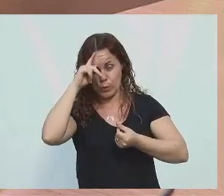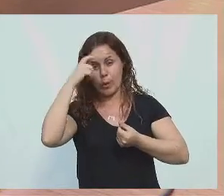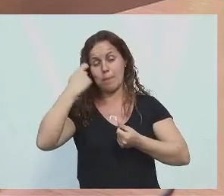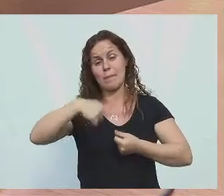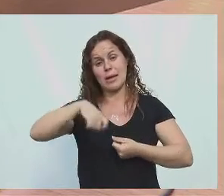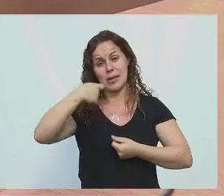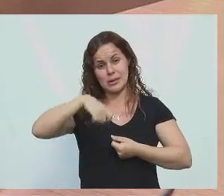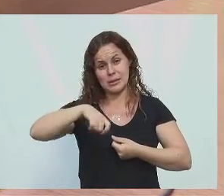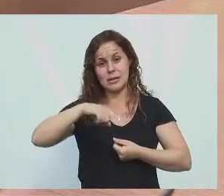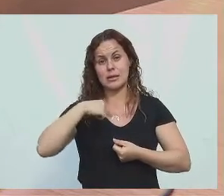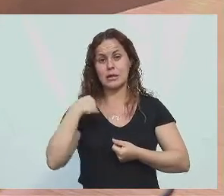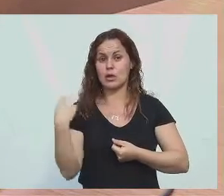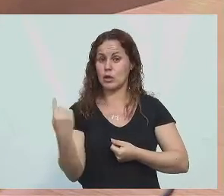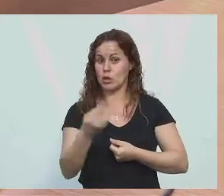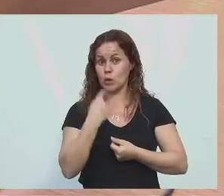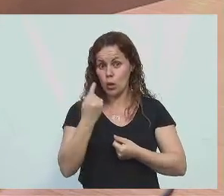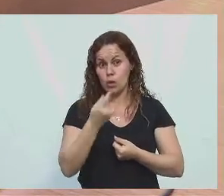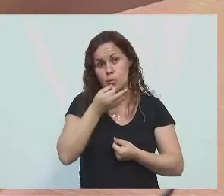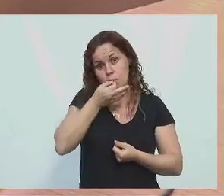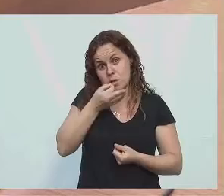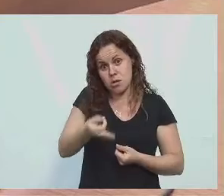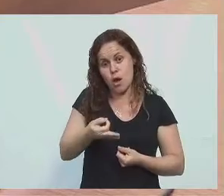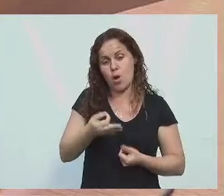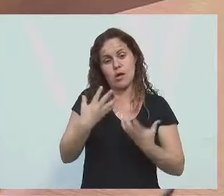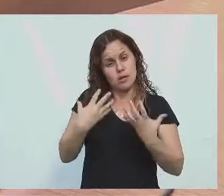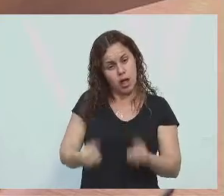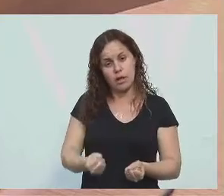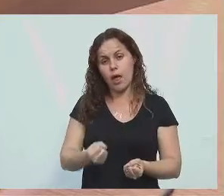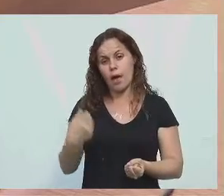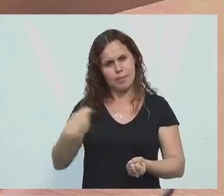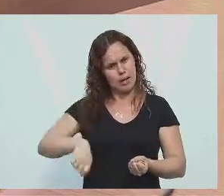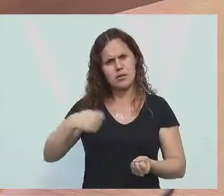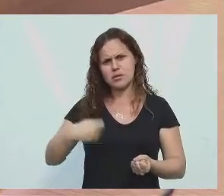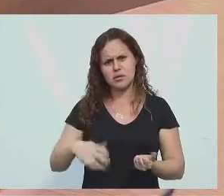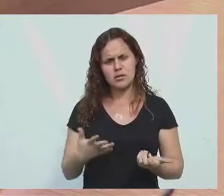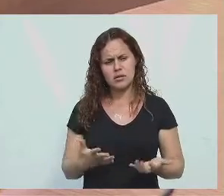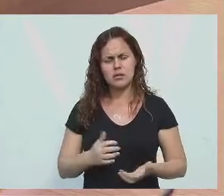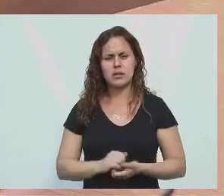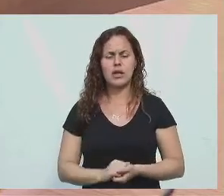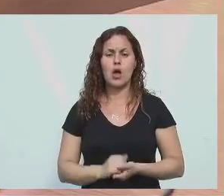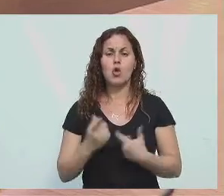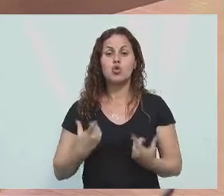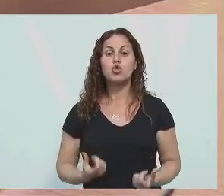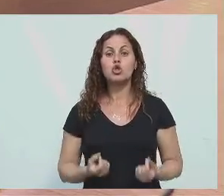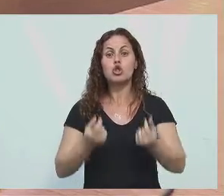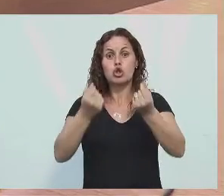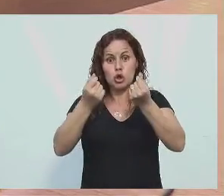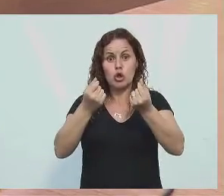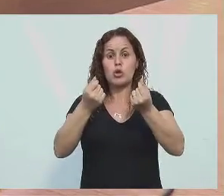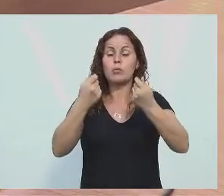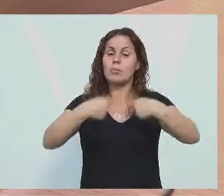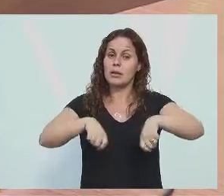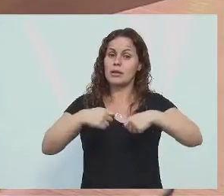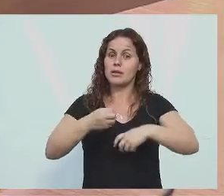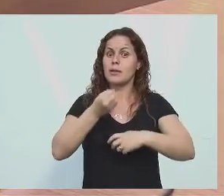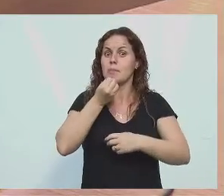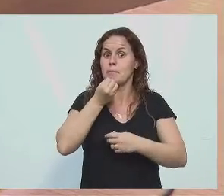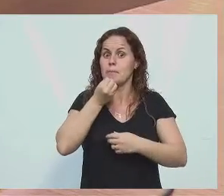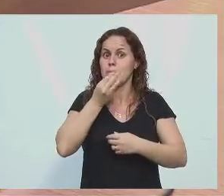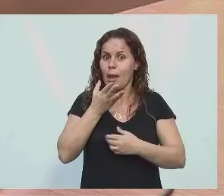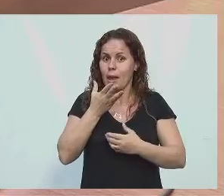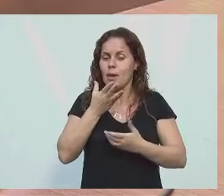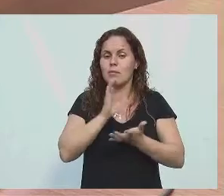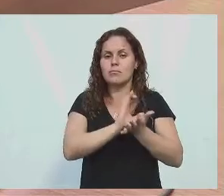fazer o que nós estamos sugerindo. Então, devido a isso, eu acho que esse dinheiro poderia ser muito mais bem empregado